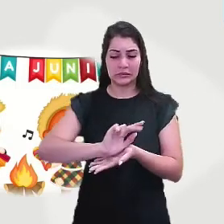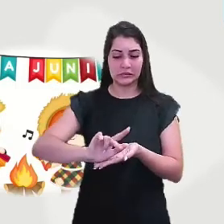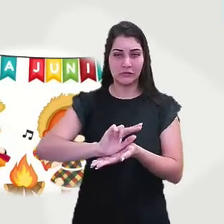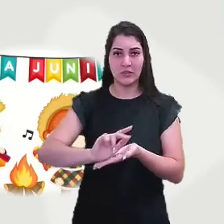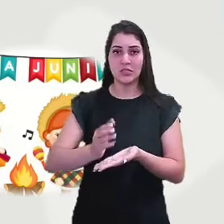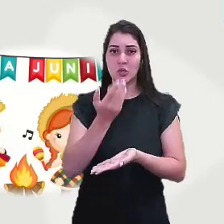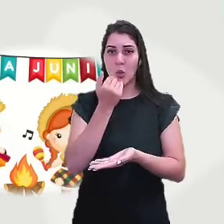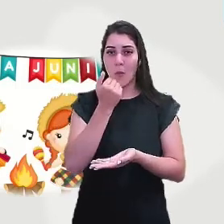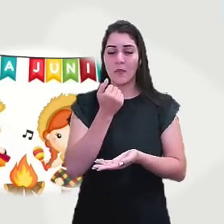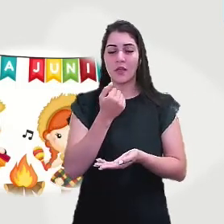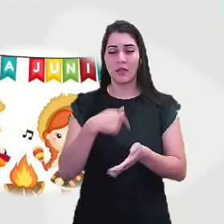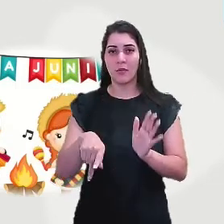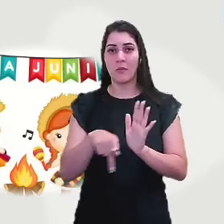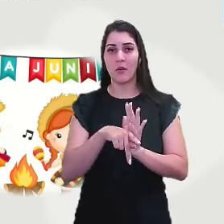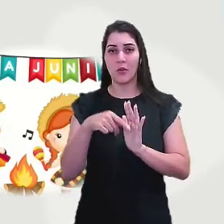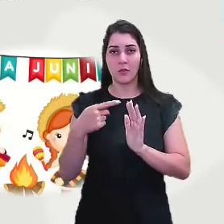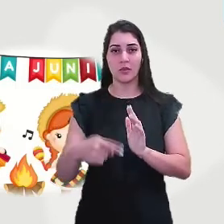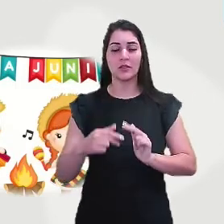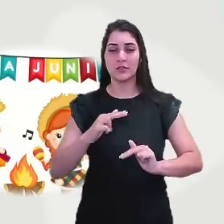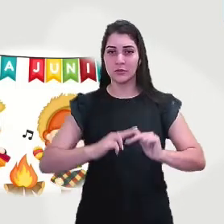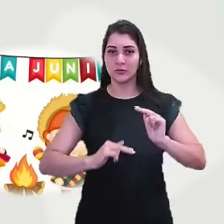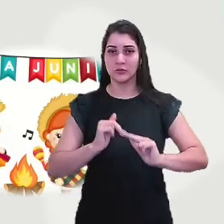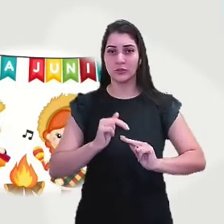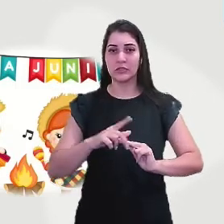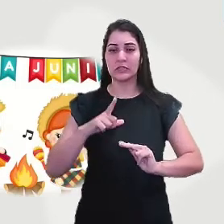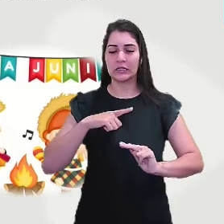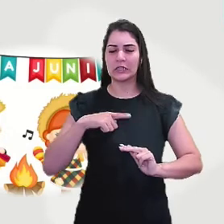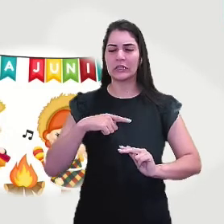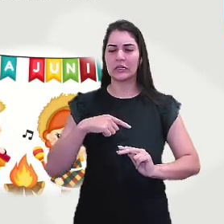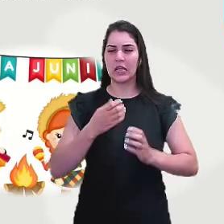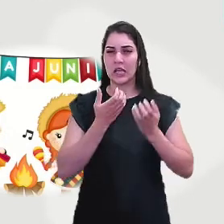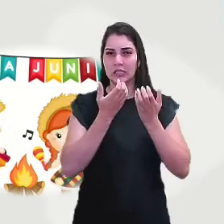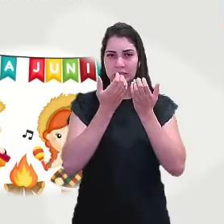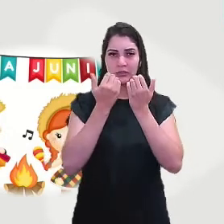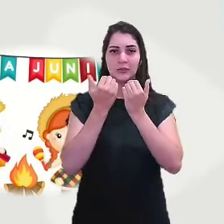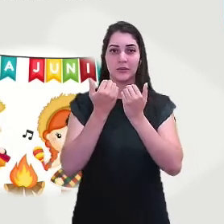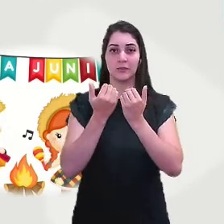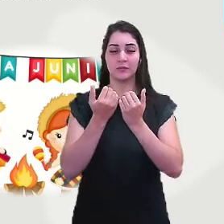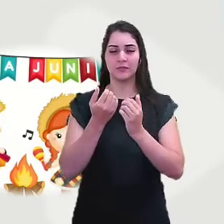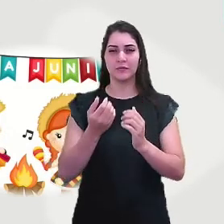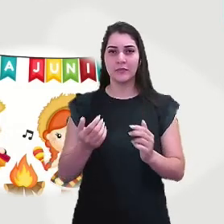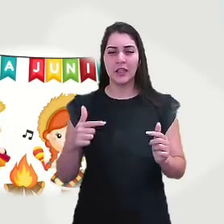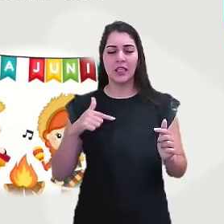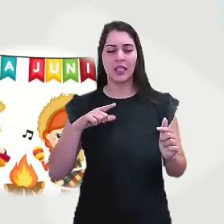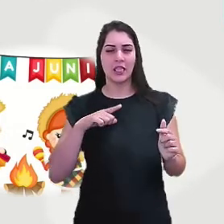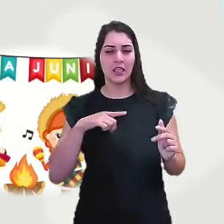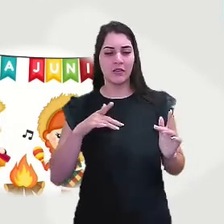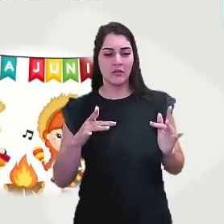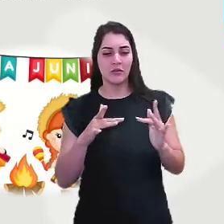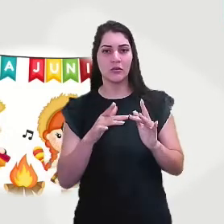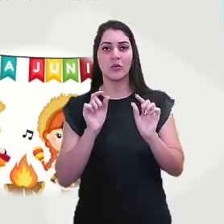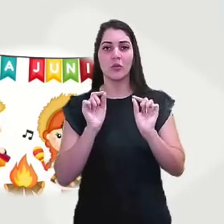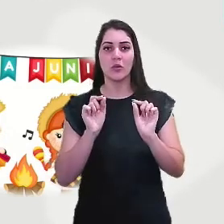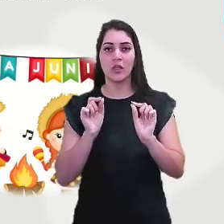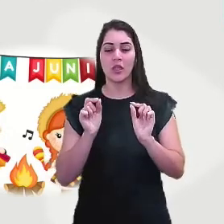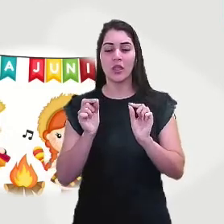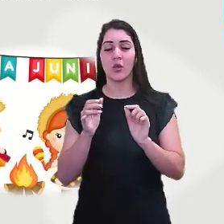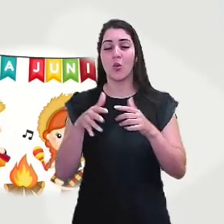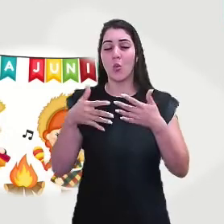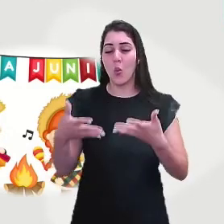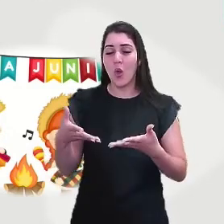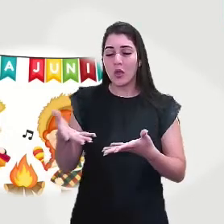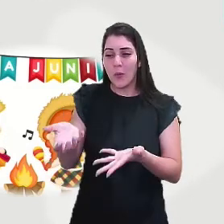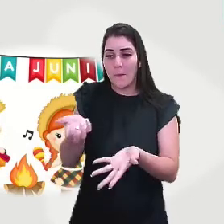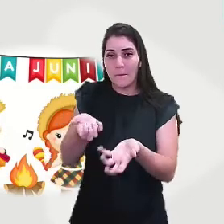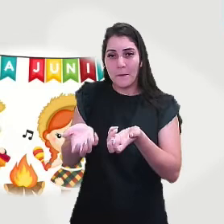festas juninas levam esse ingrediente. Então, acabou coincidindo a colheita do milho com a comemoração da